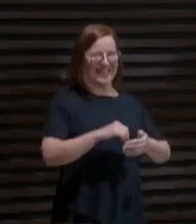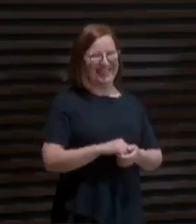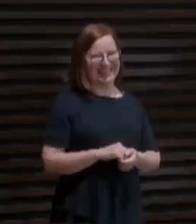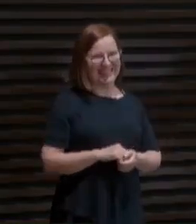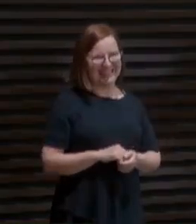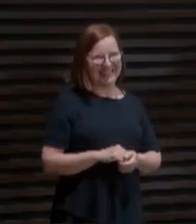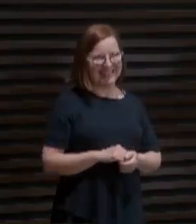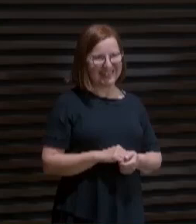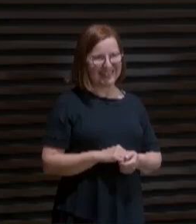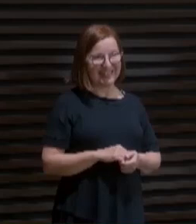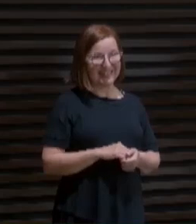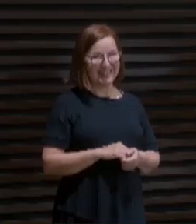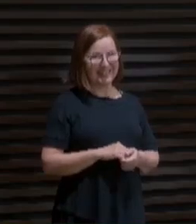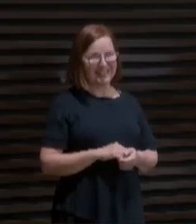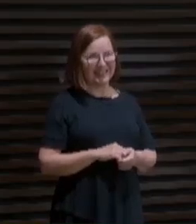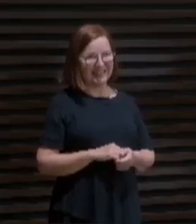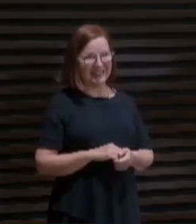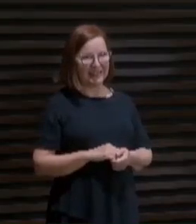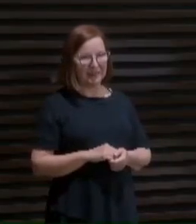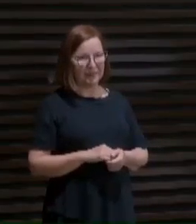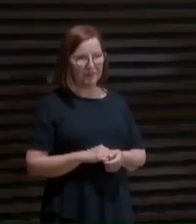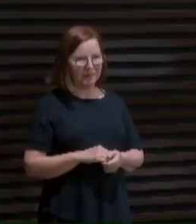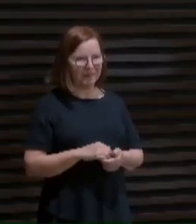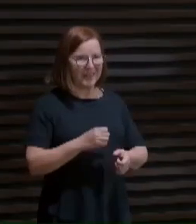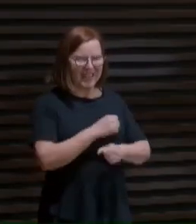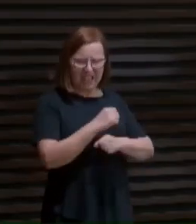Não existe possibilidade de eu descartar você, Tomé.